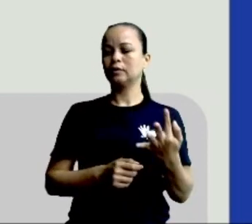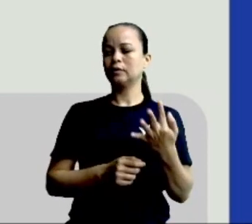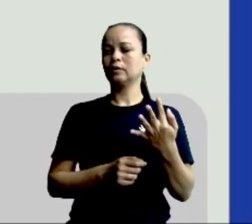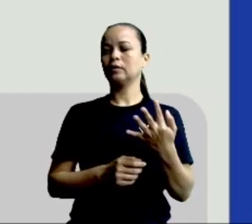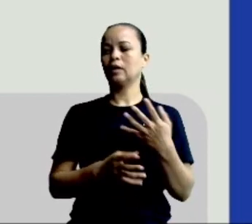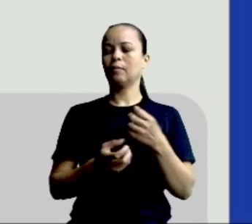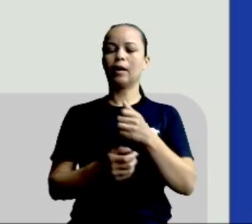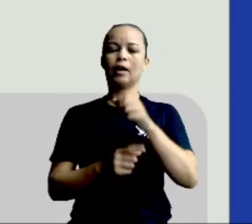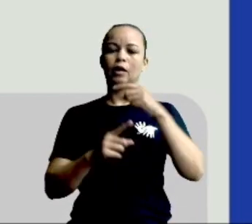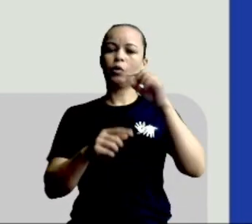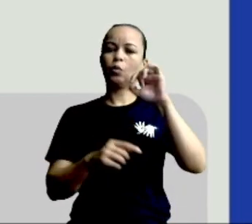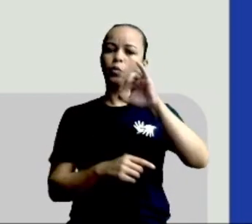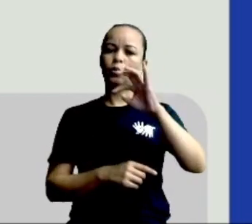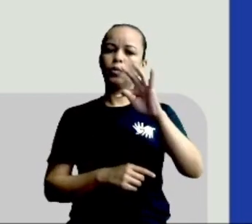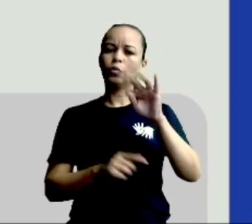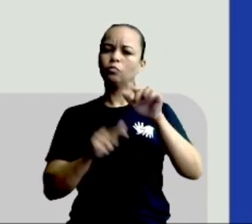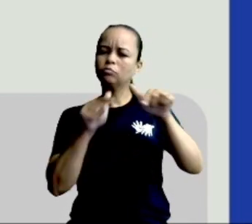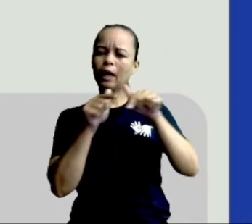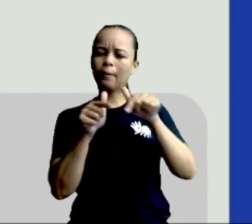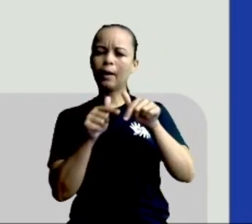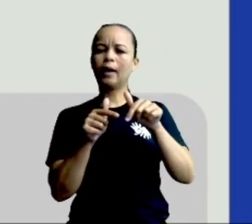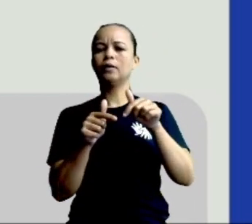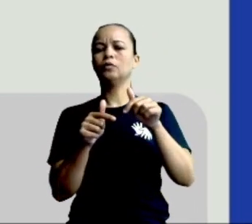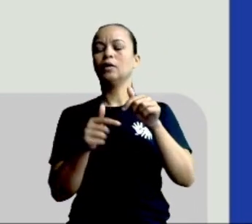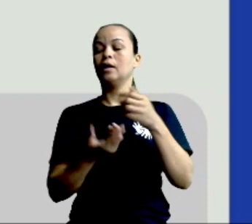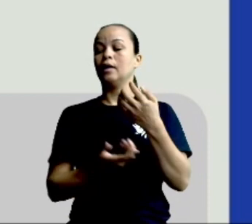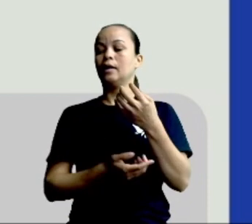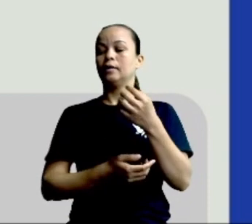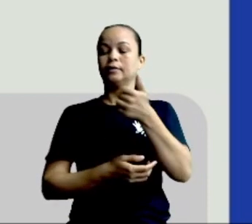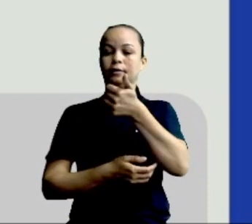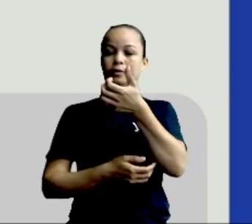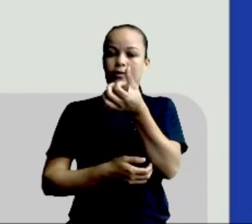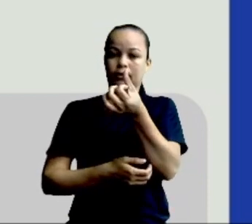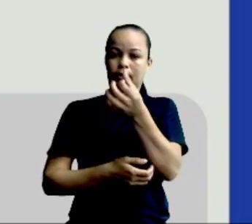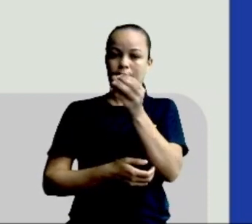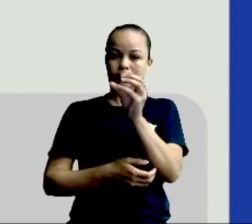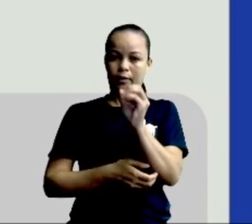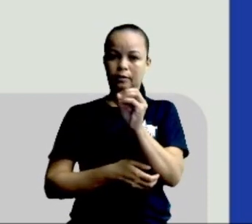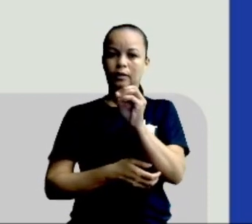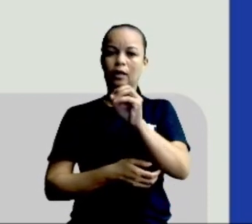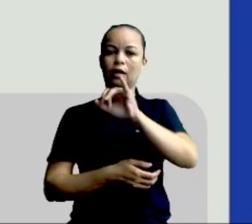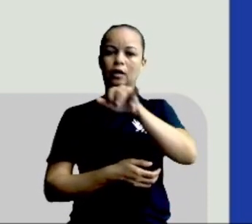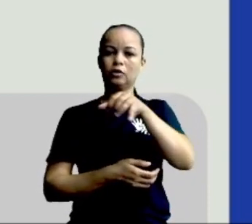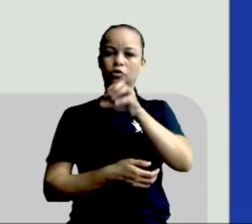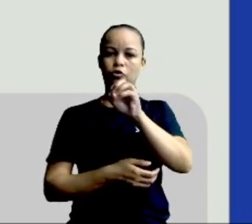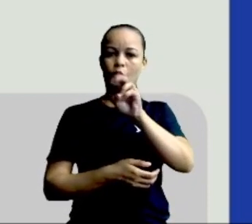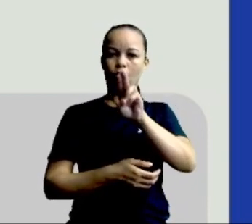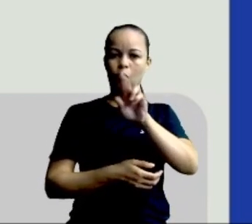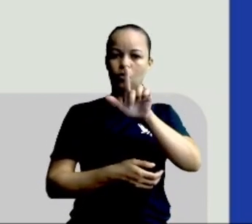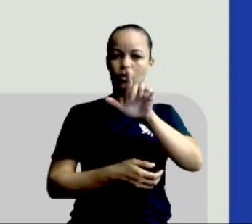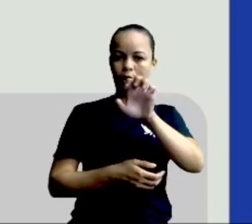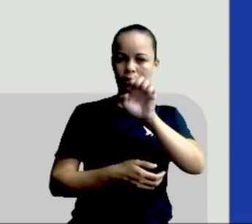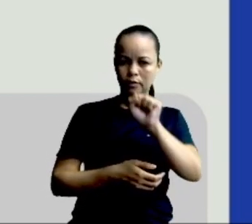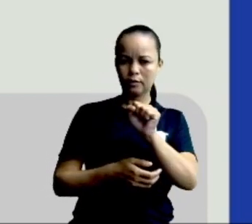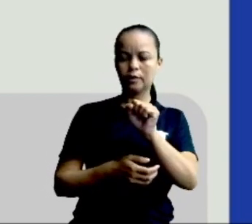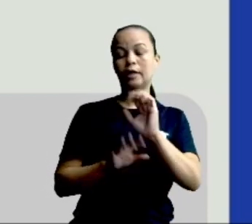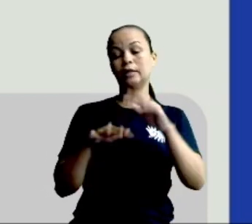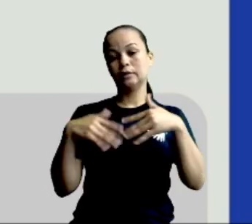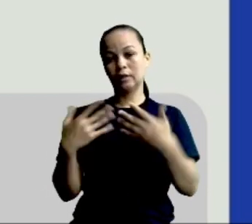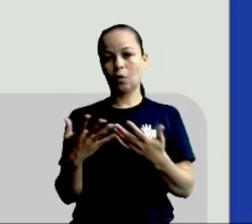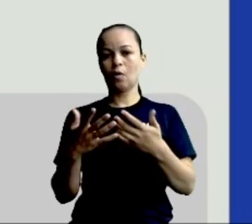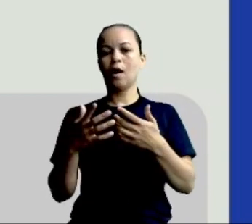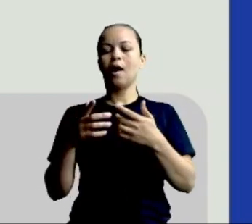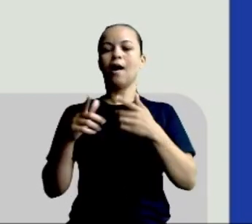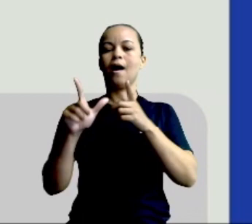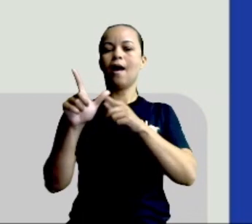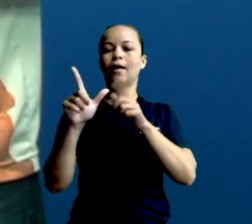de 160 joule. Beleza? Qual seria então a alternativa aí? Letra